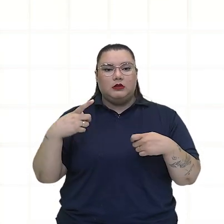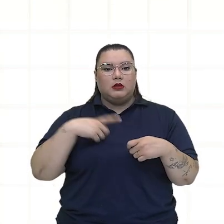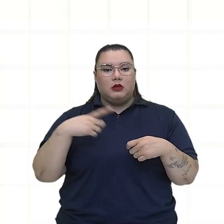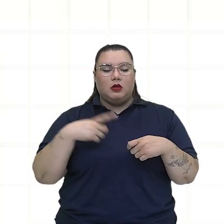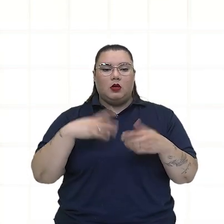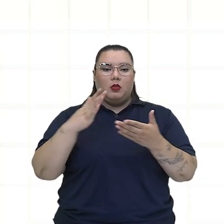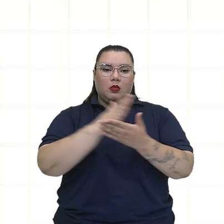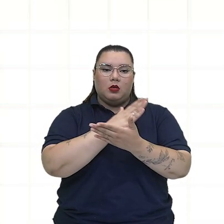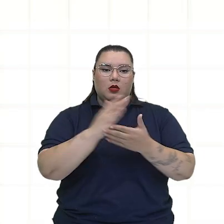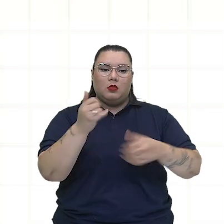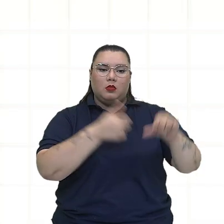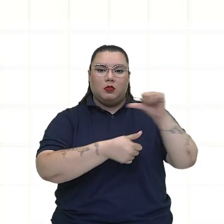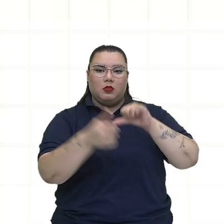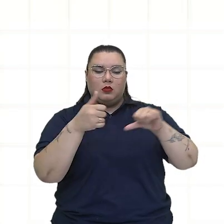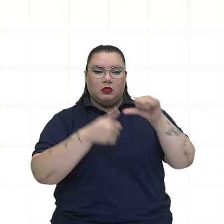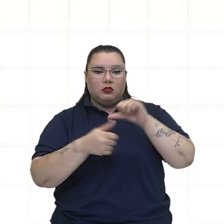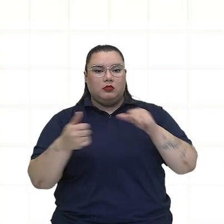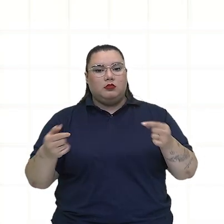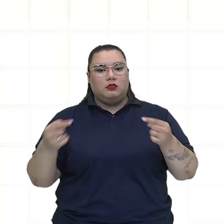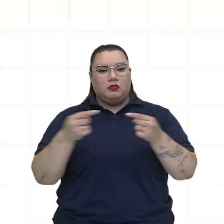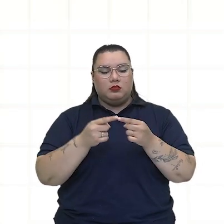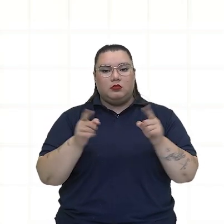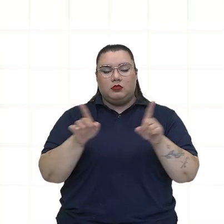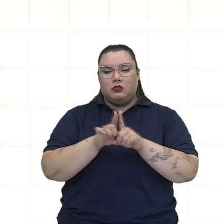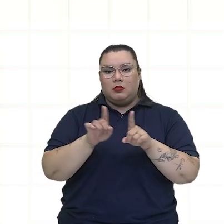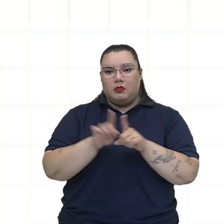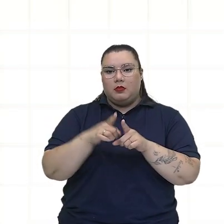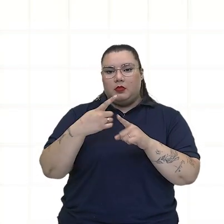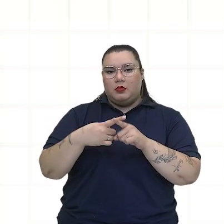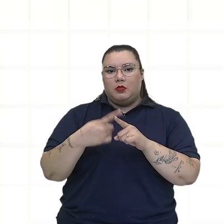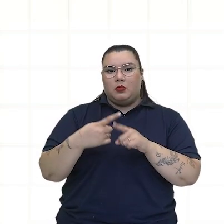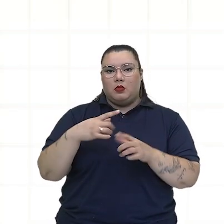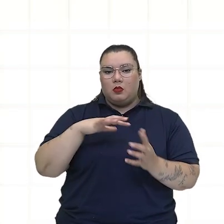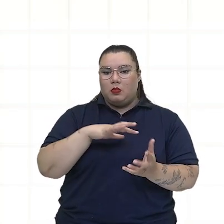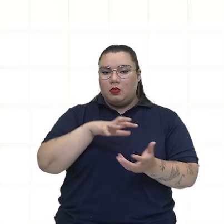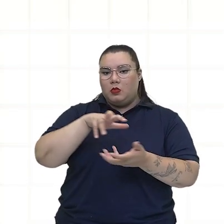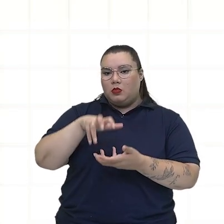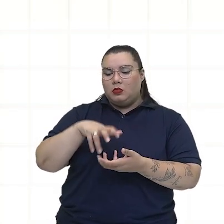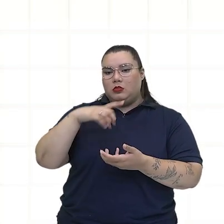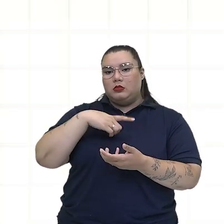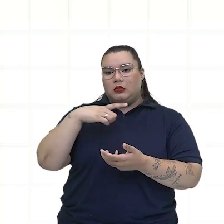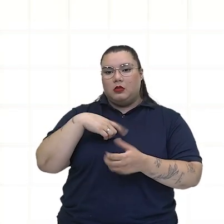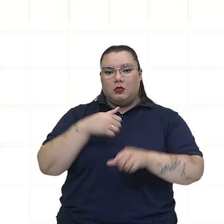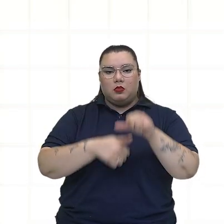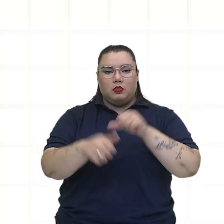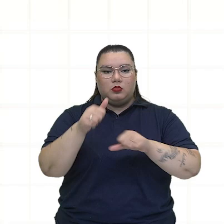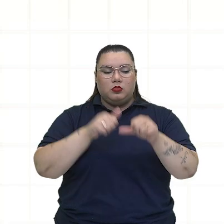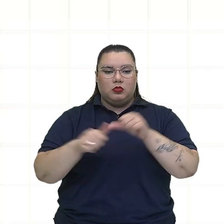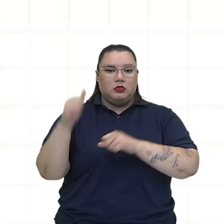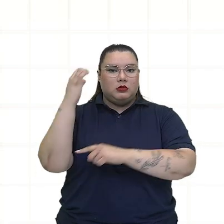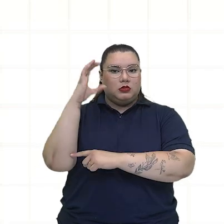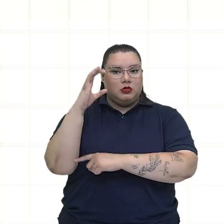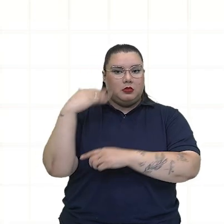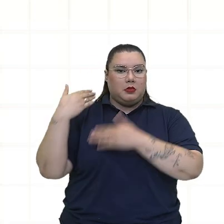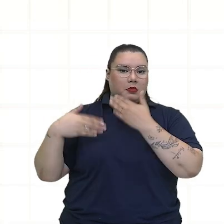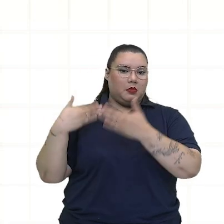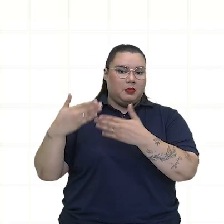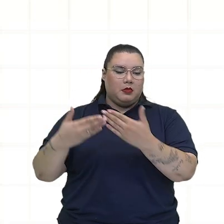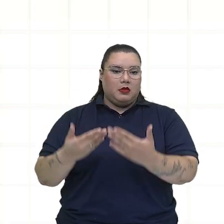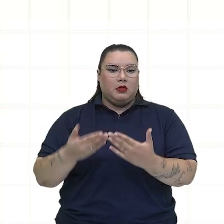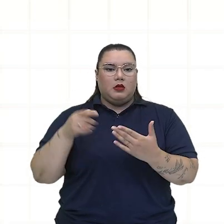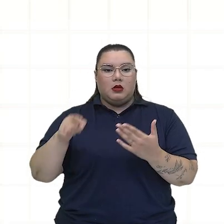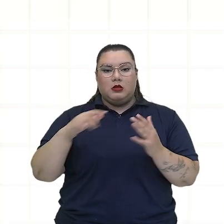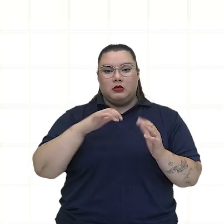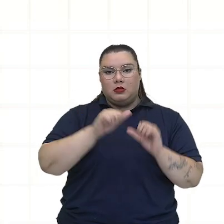de algumas mudanças, até mesmo porque o nosso planeta vem passando por mudanças climáticas. E